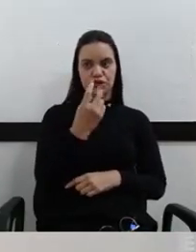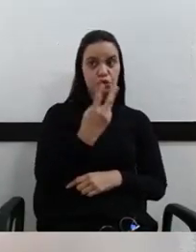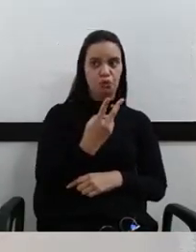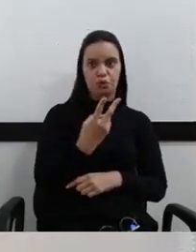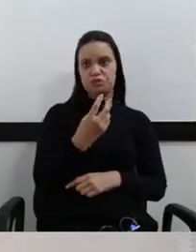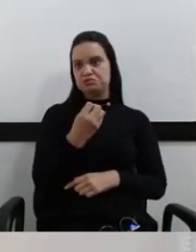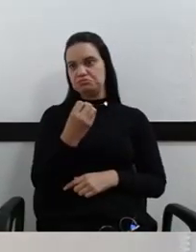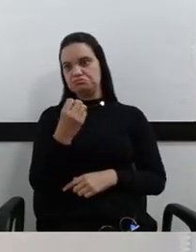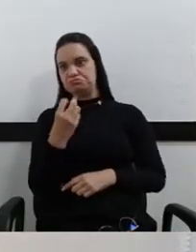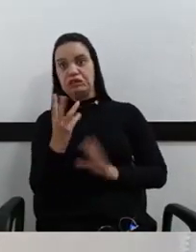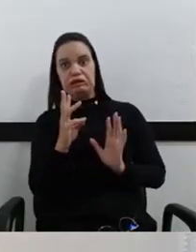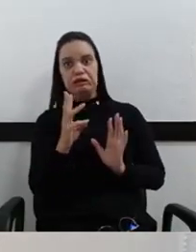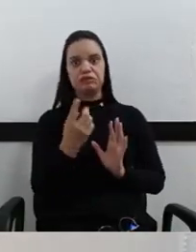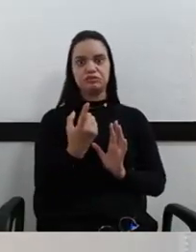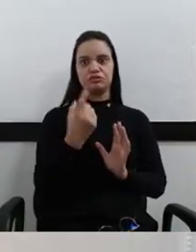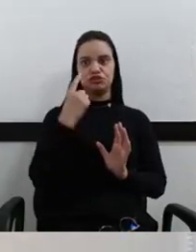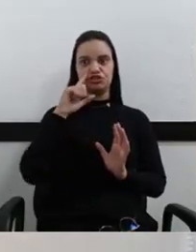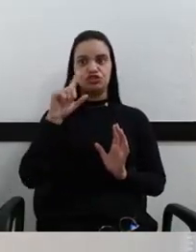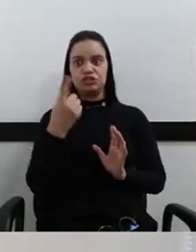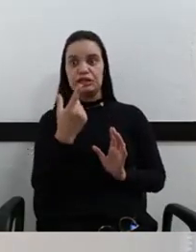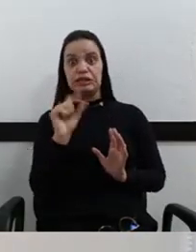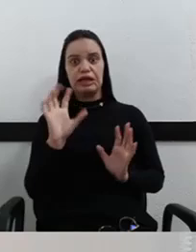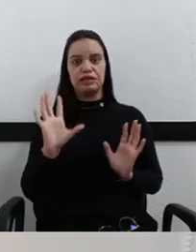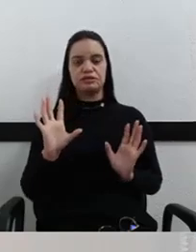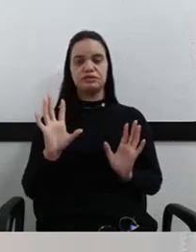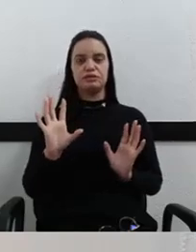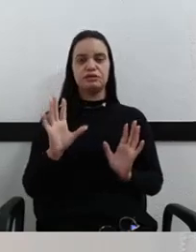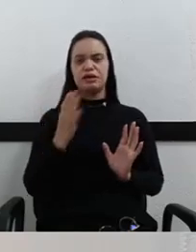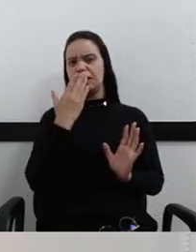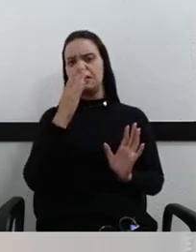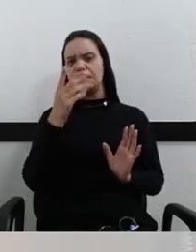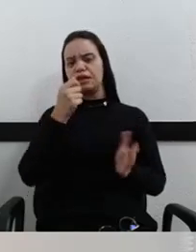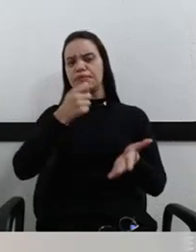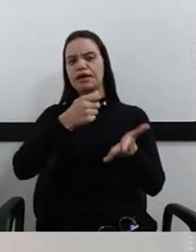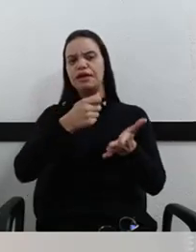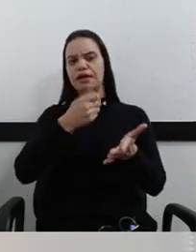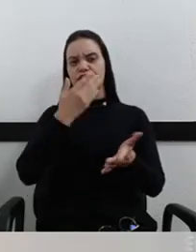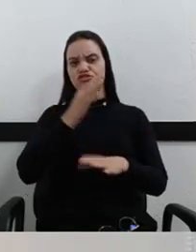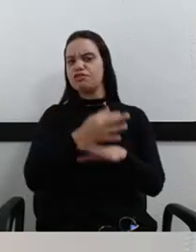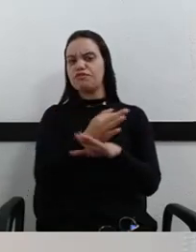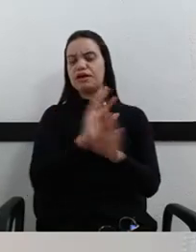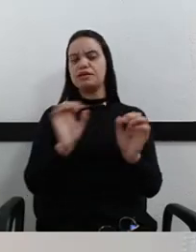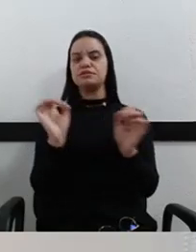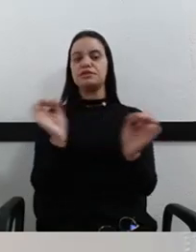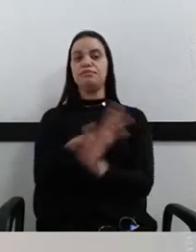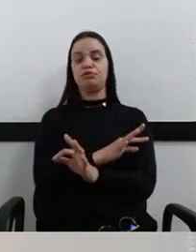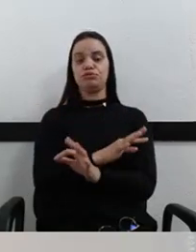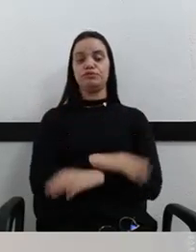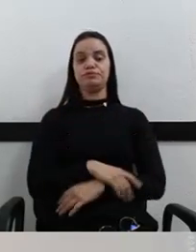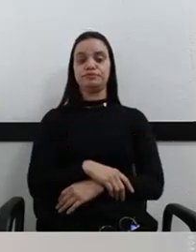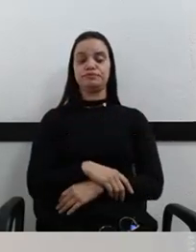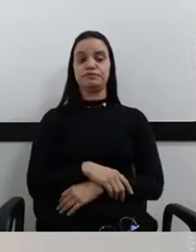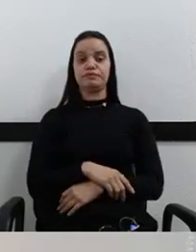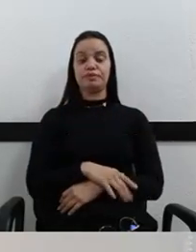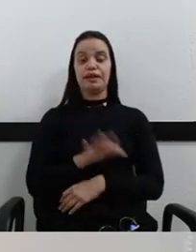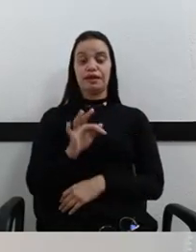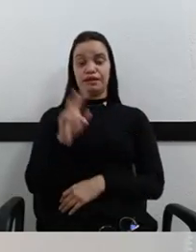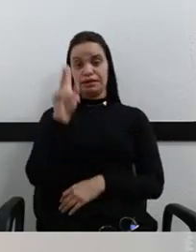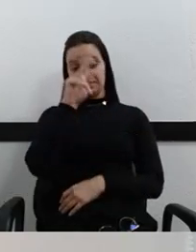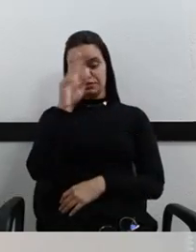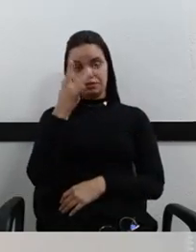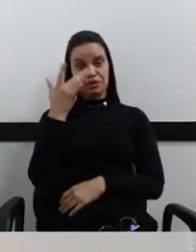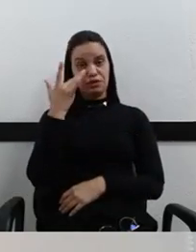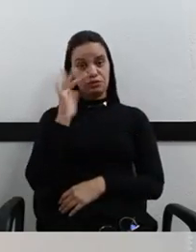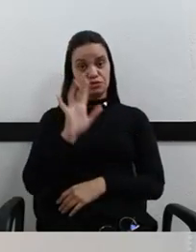dia 1 é útil, se o dia 2 não é útil, se é feriado, se é final de semana. O cara pede os dias e aquilo vai ser indeferido. Aqui, por razões históricas, que eu não